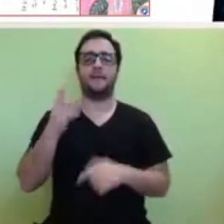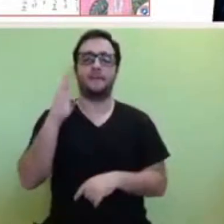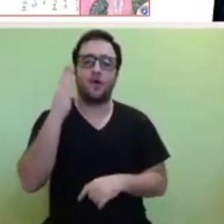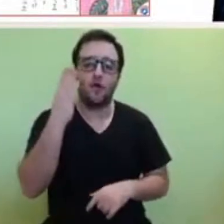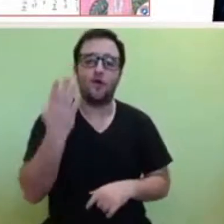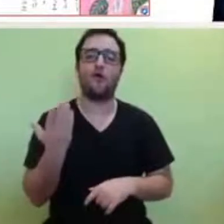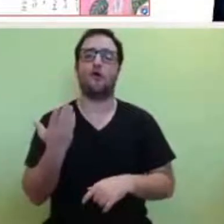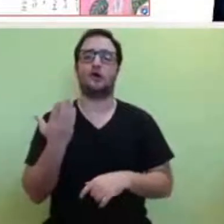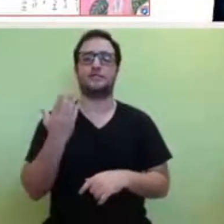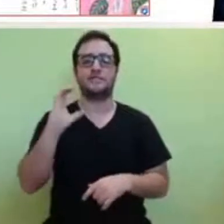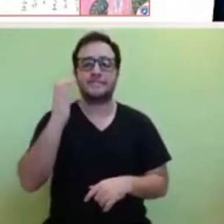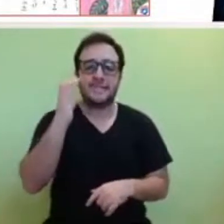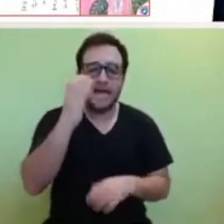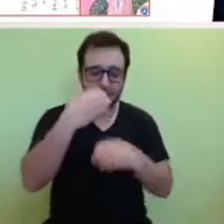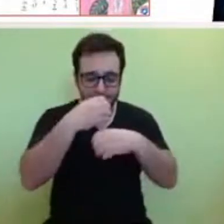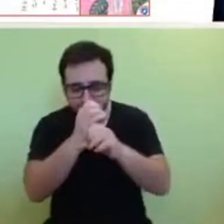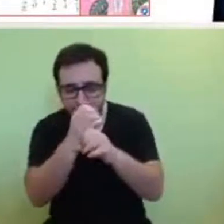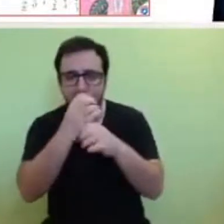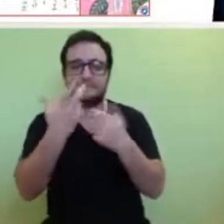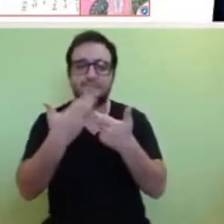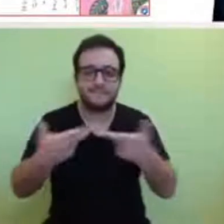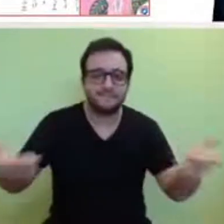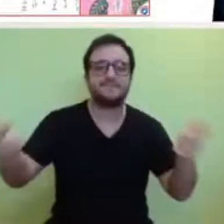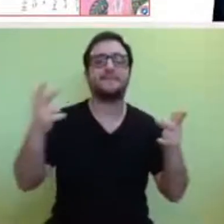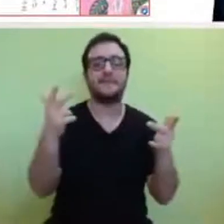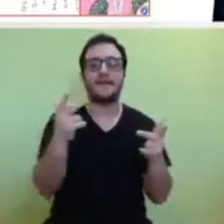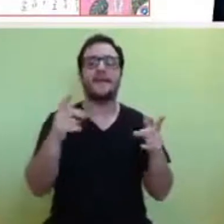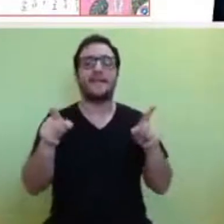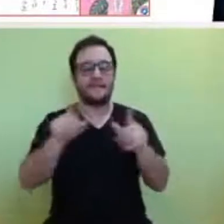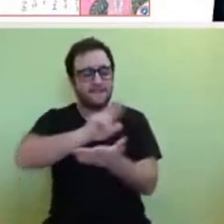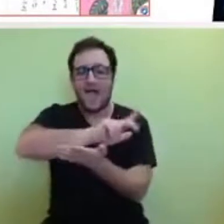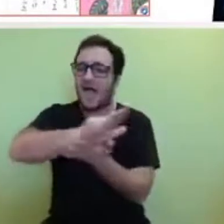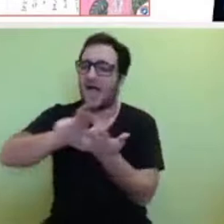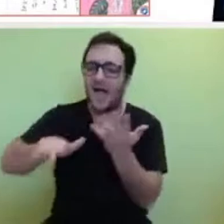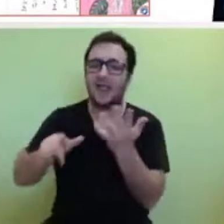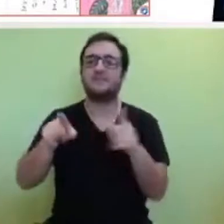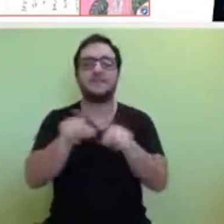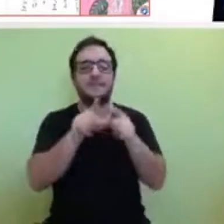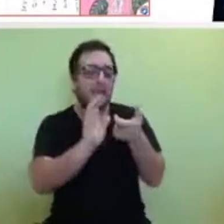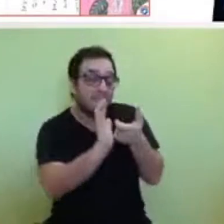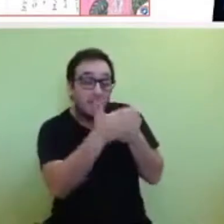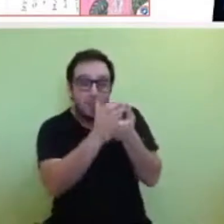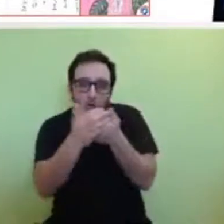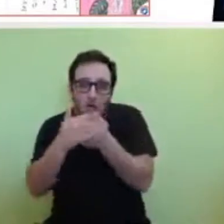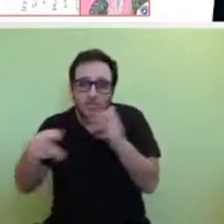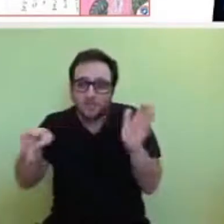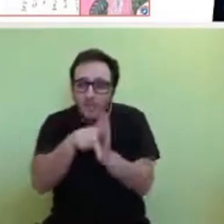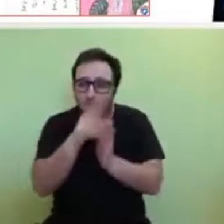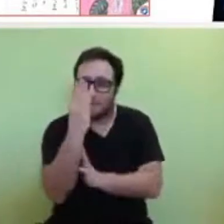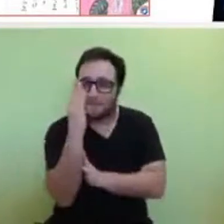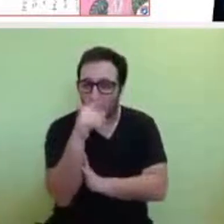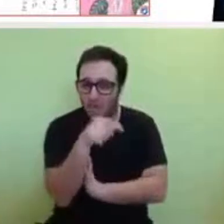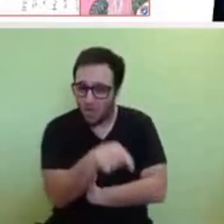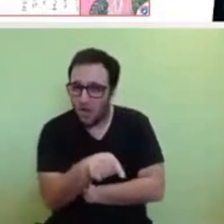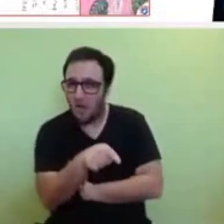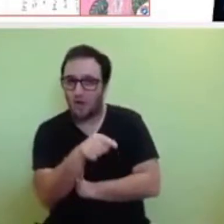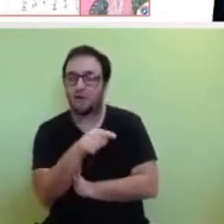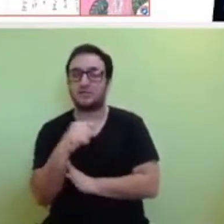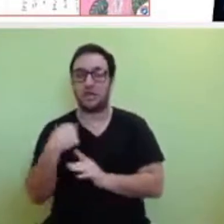carentes de termos na nossa área. E depois de pesquisar os termos que a gente não encontrava, eu e a aluna na